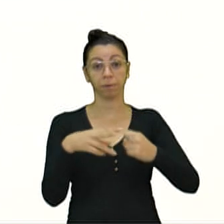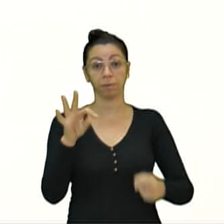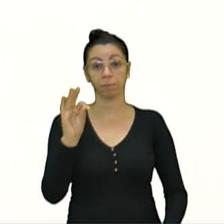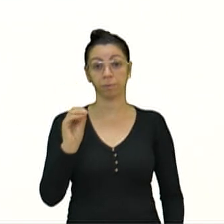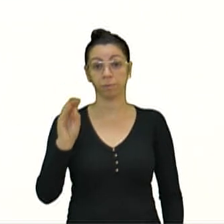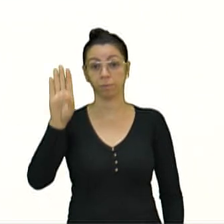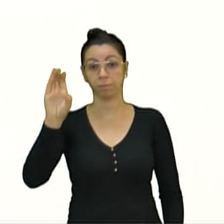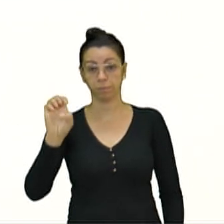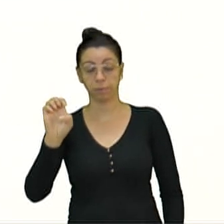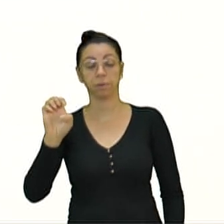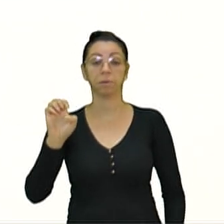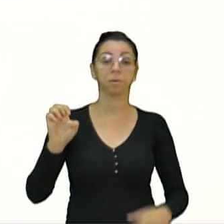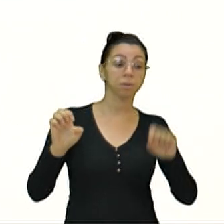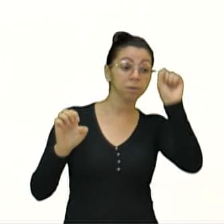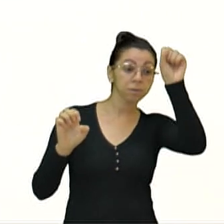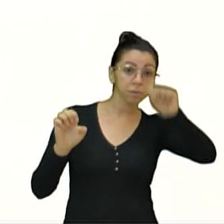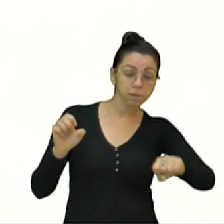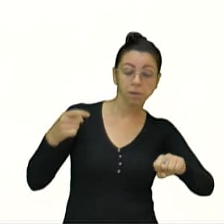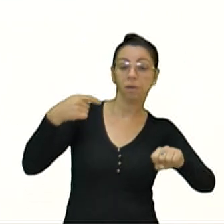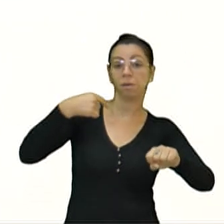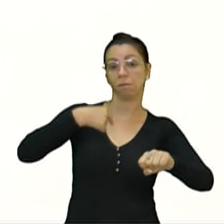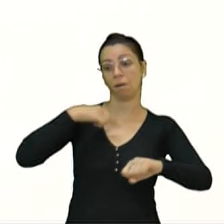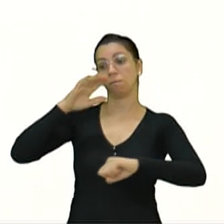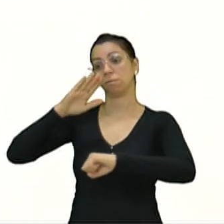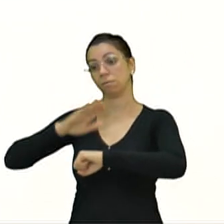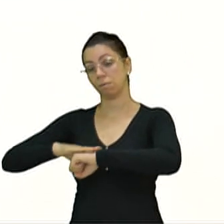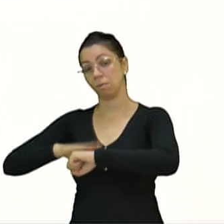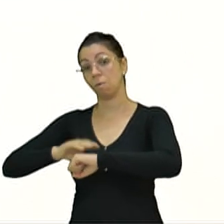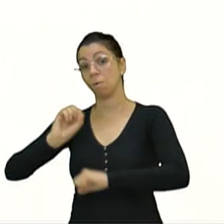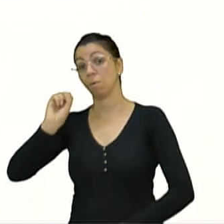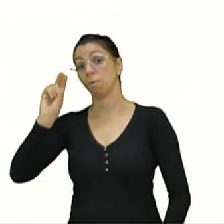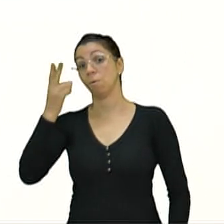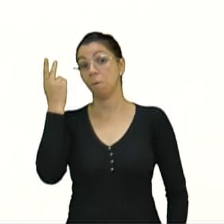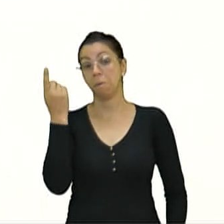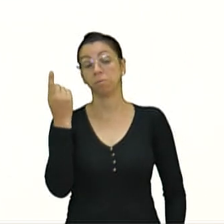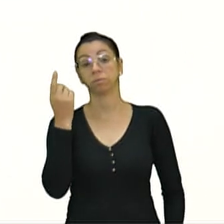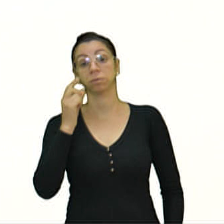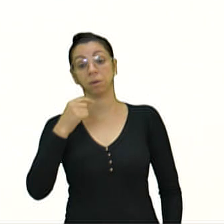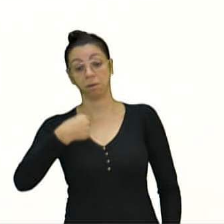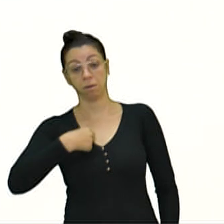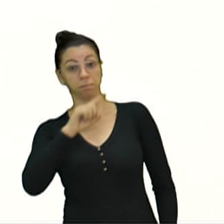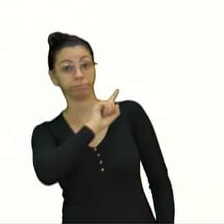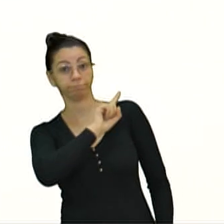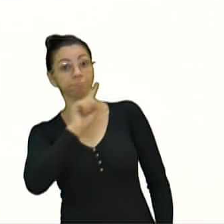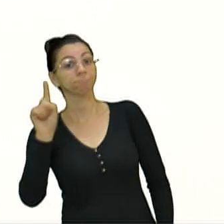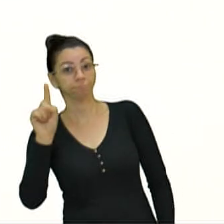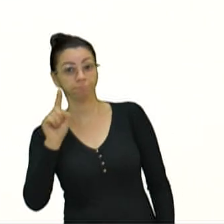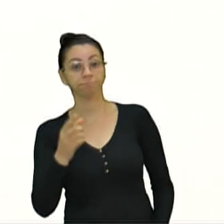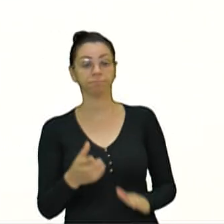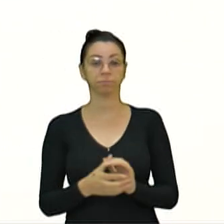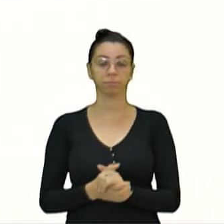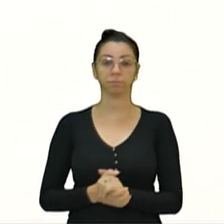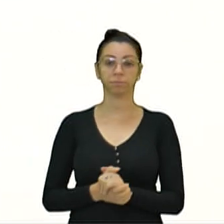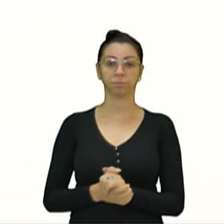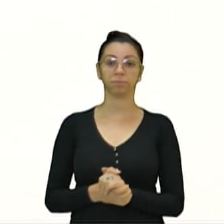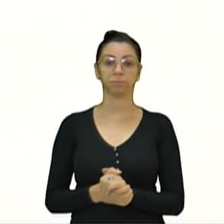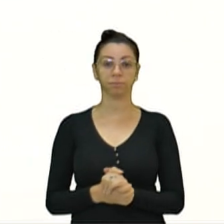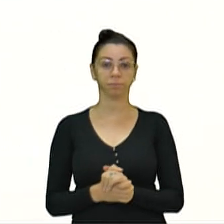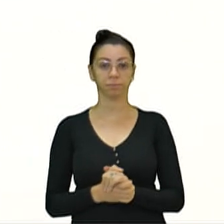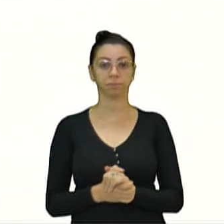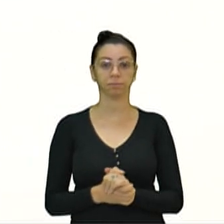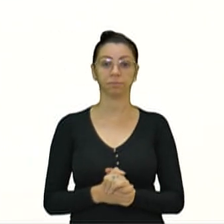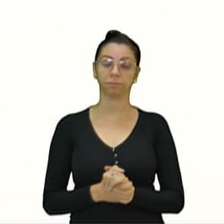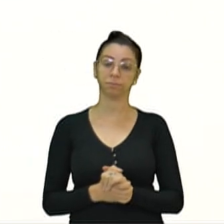responde, yes, I am, or no, I am not. 3. Which one is